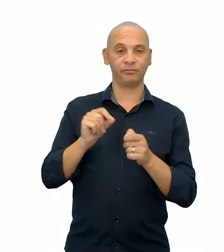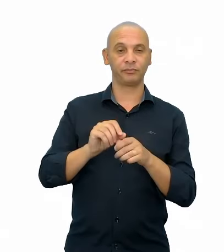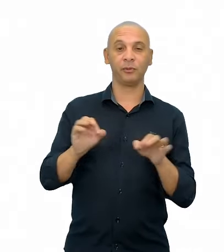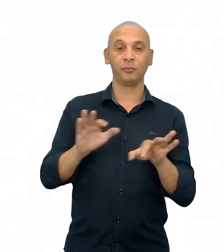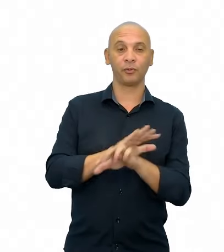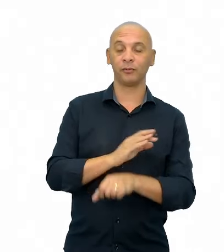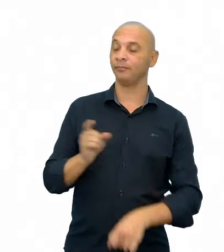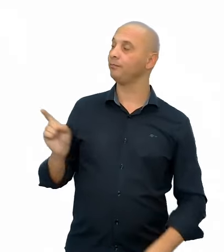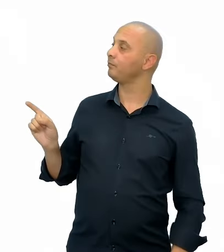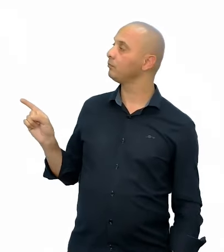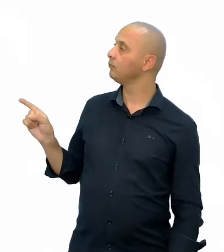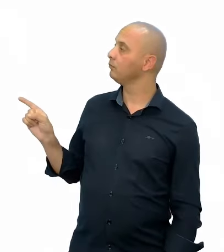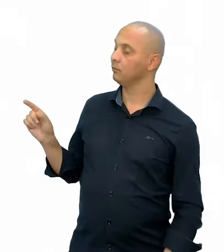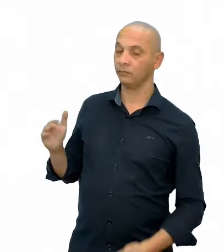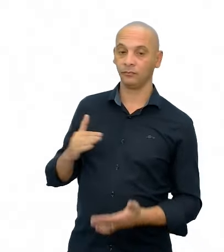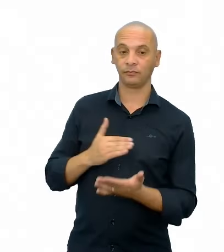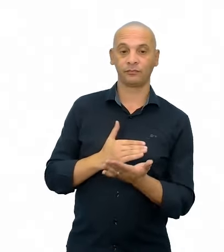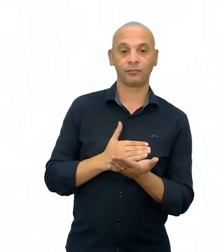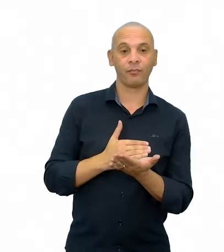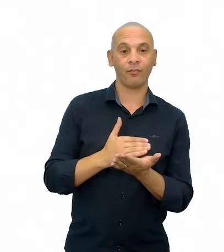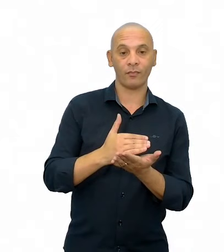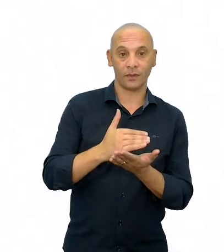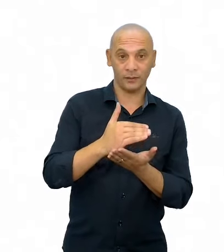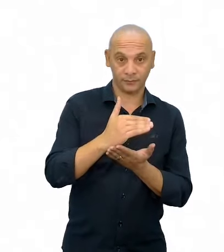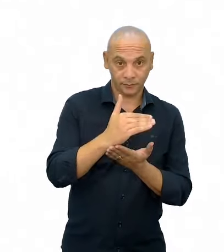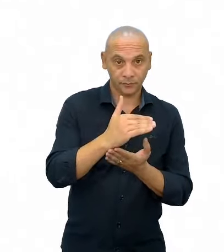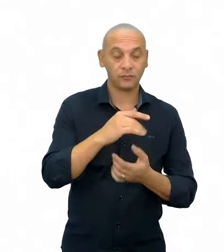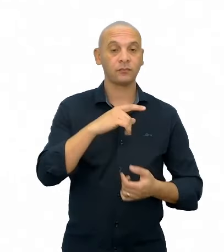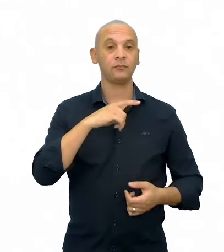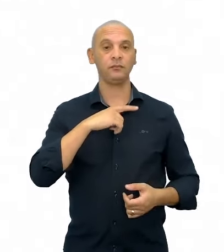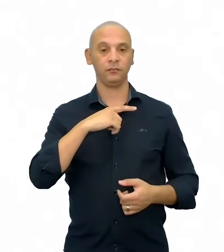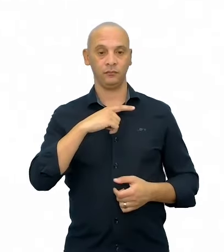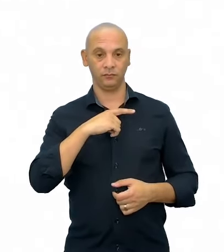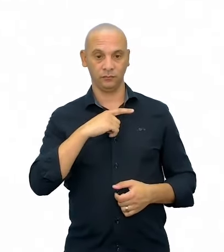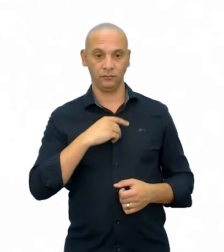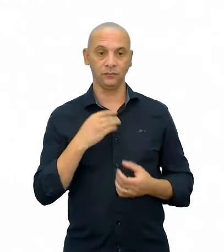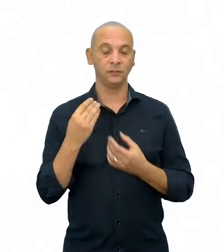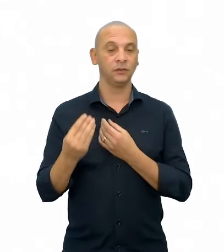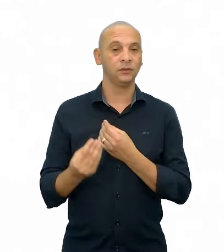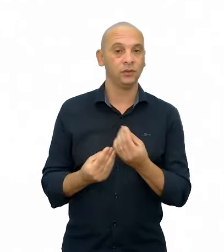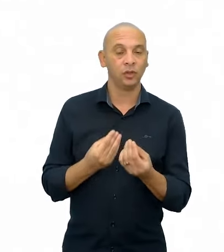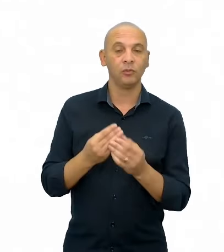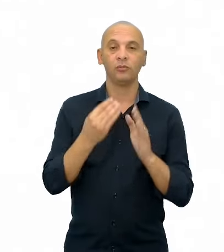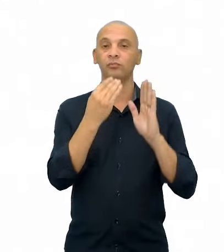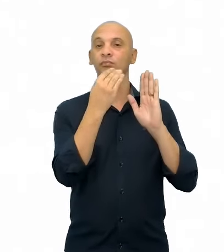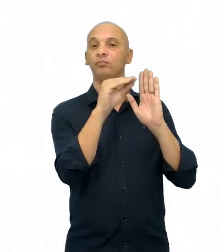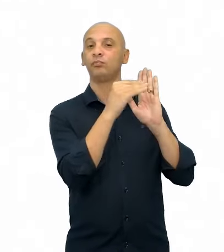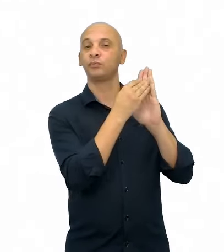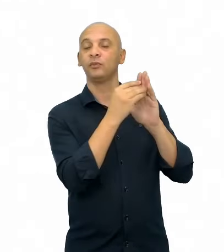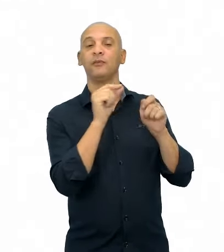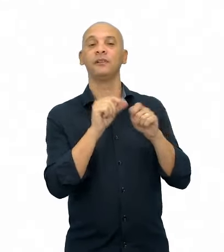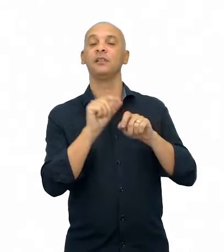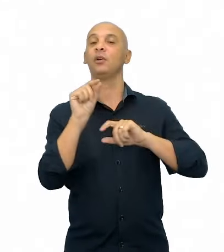o começo, o retângulo lá, que a gente vai colocar, que é a ação. Então, no caso